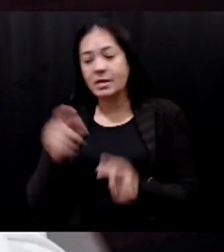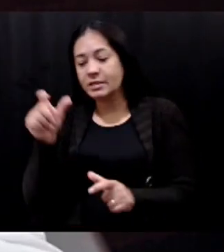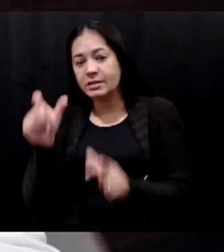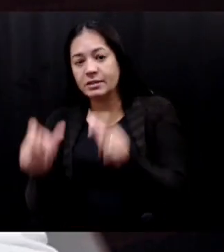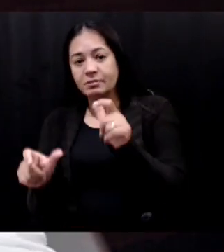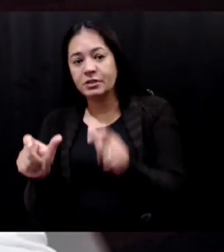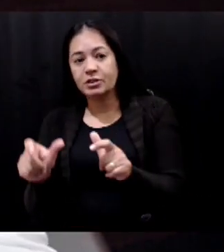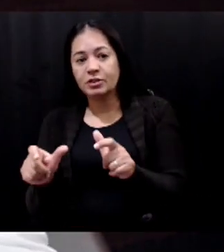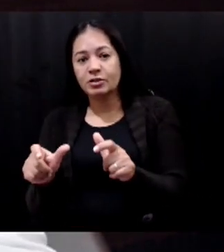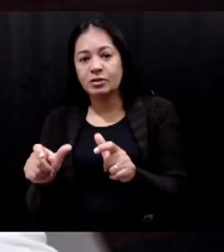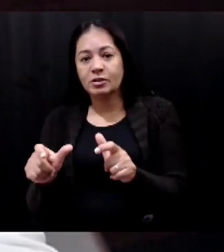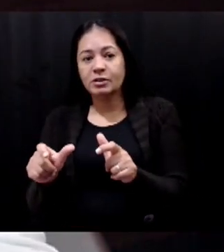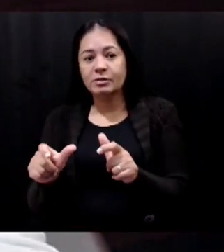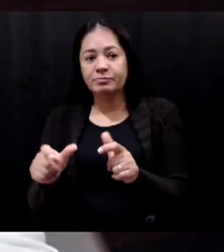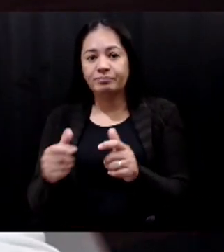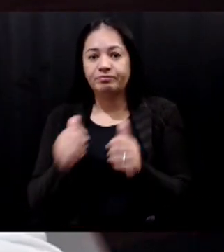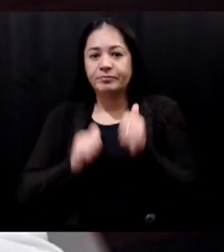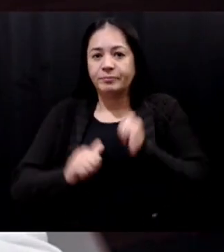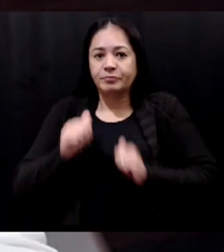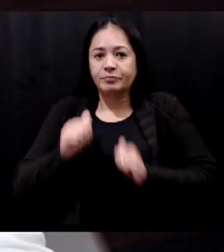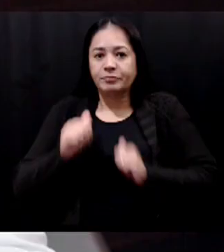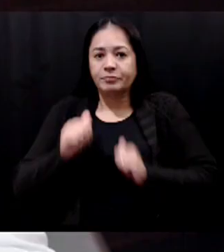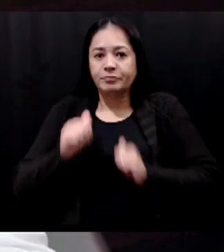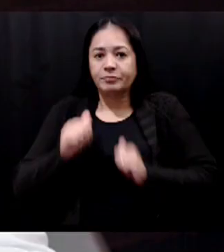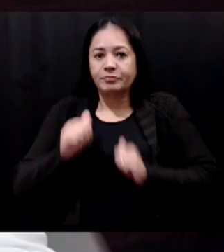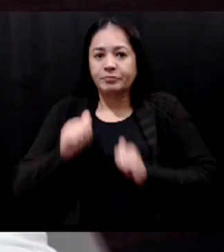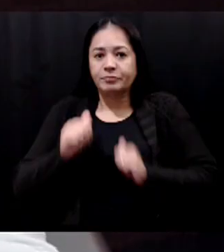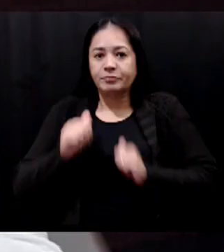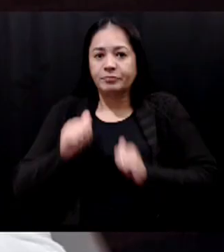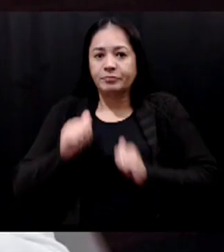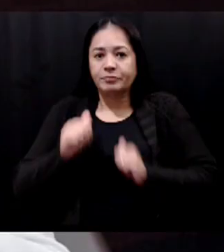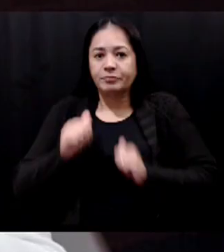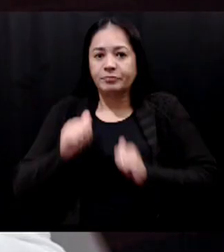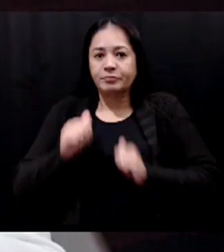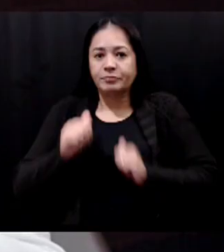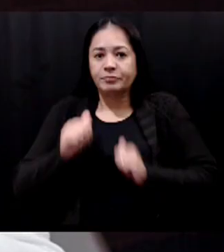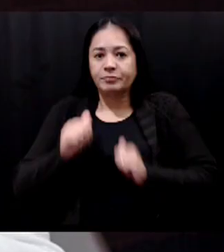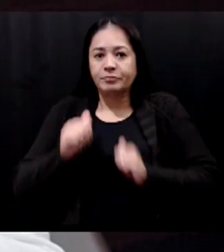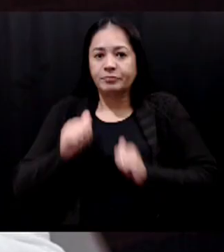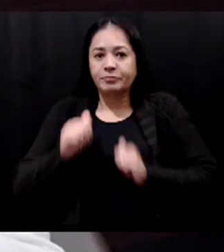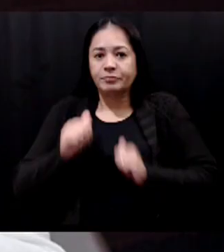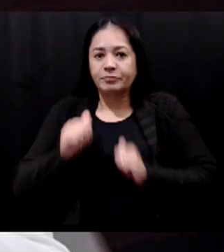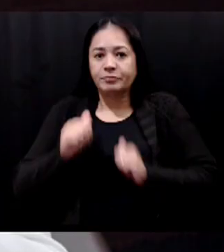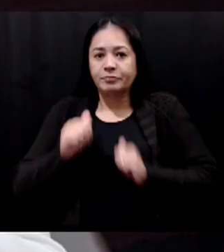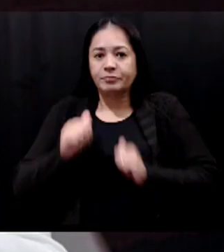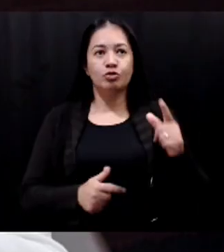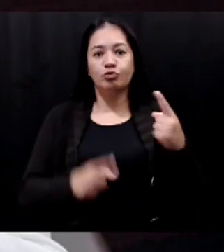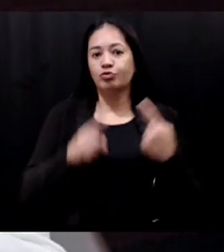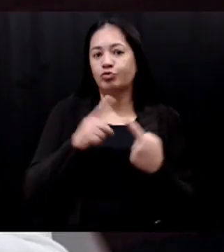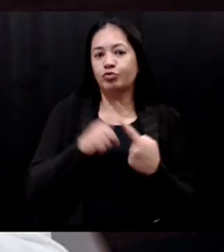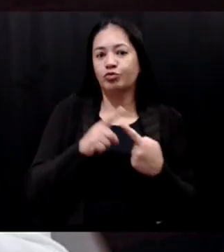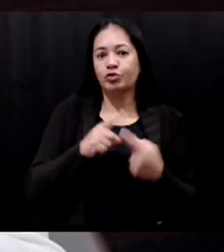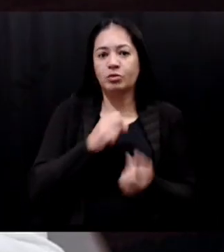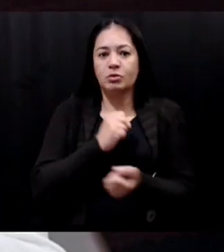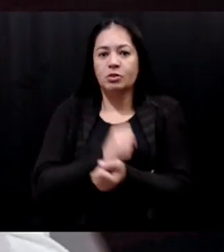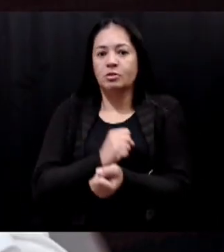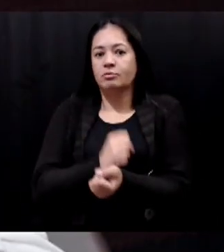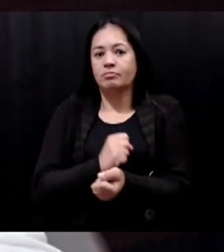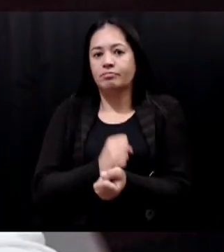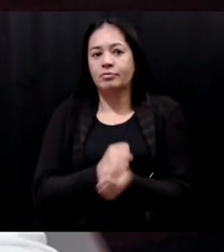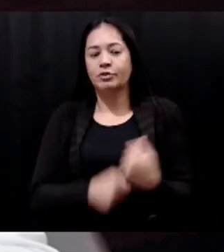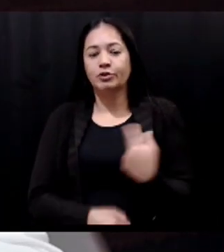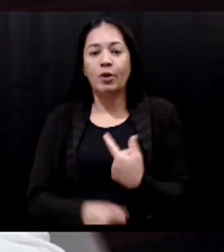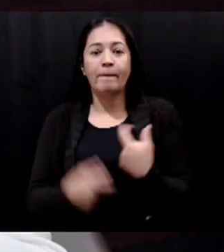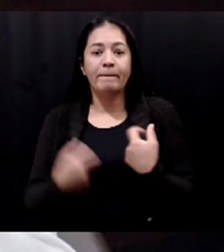essa ansiedade em outros tipos de vícios, né? O que a gente precisa tratar é a ansiedade, e é a emoção que está por